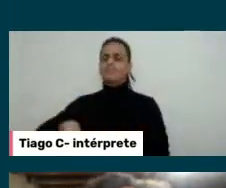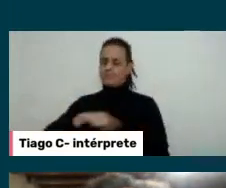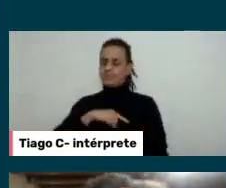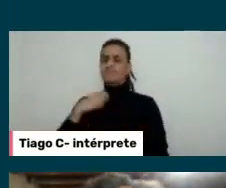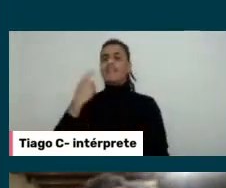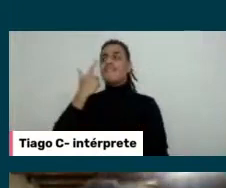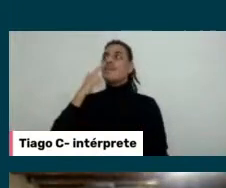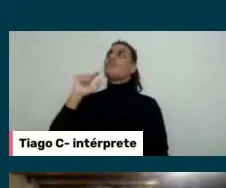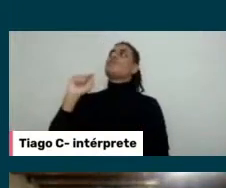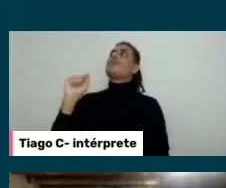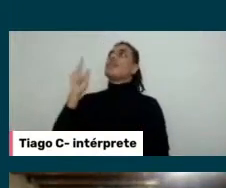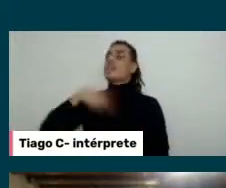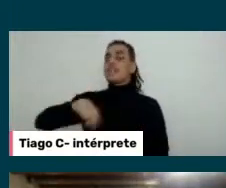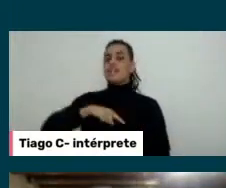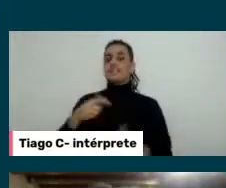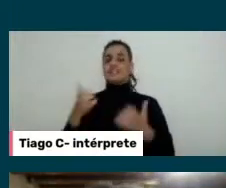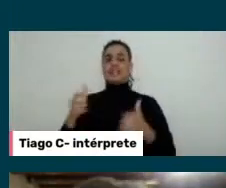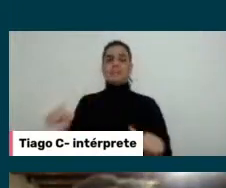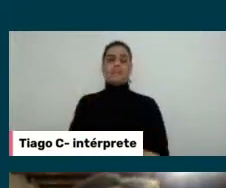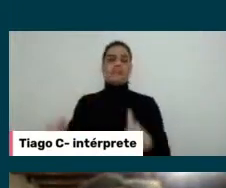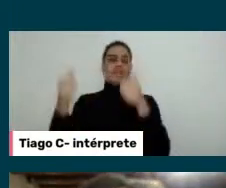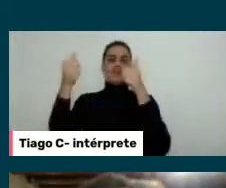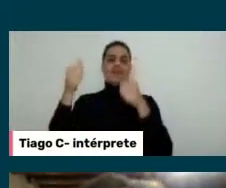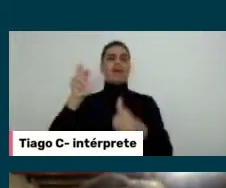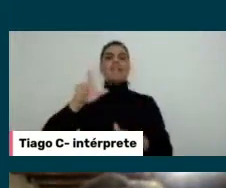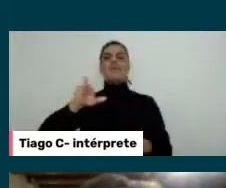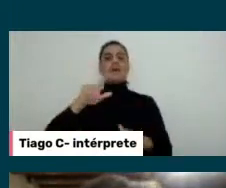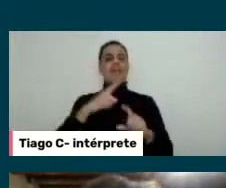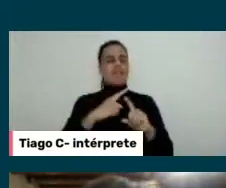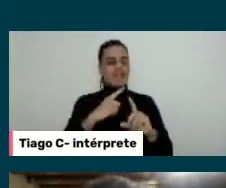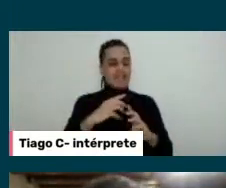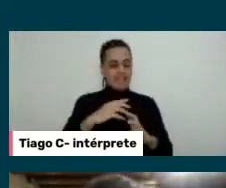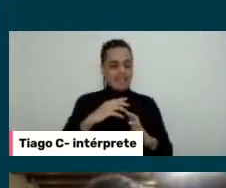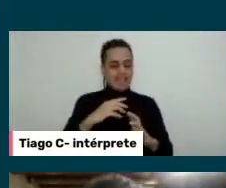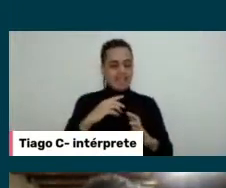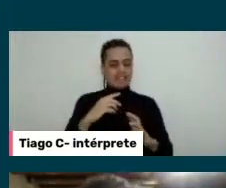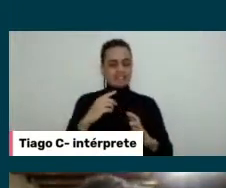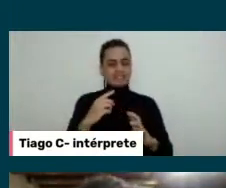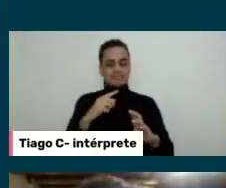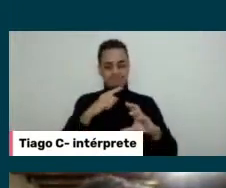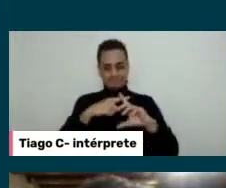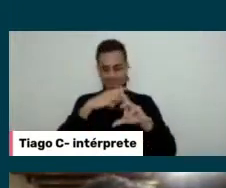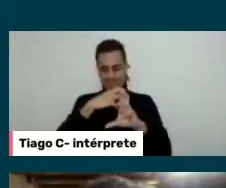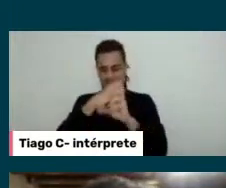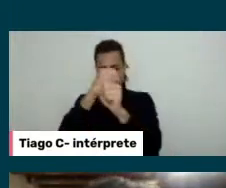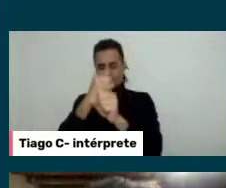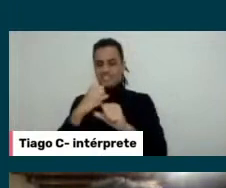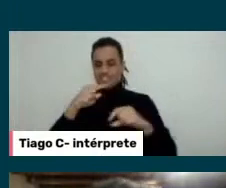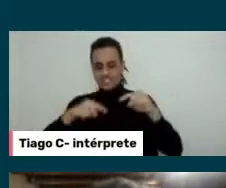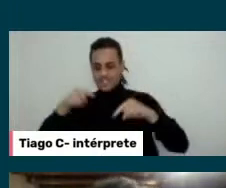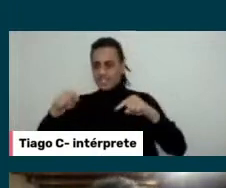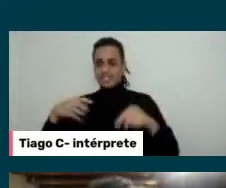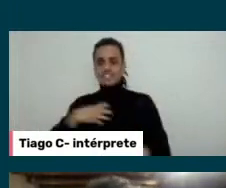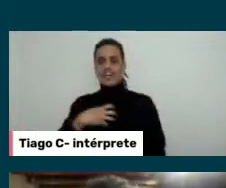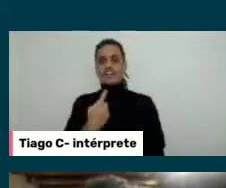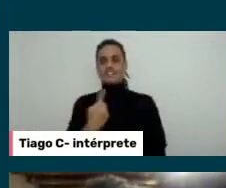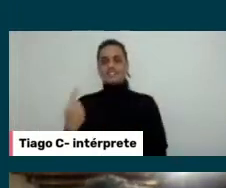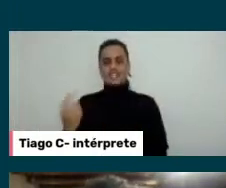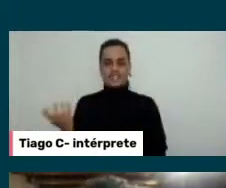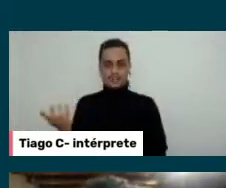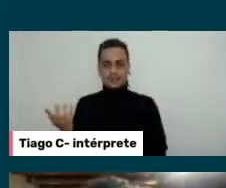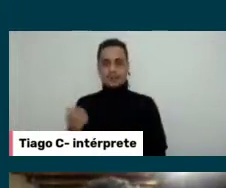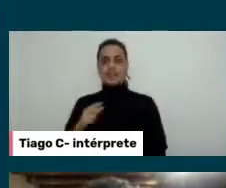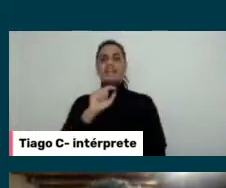querendo melhorar e não medir a adoção de ferramentas isoladamente. Medir a adoção de ferramenta é importante para quem é o dono